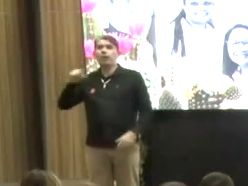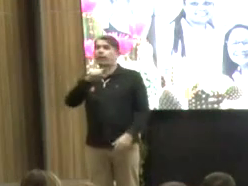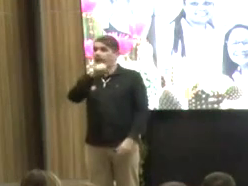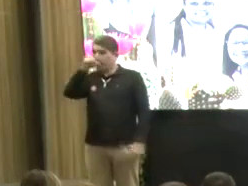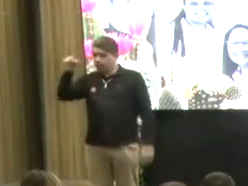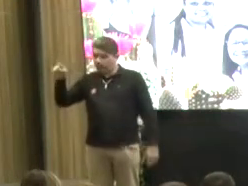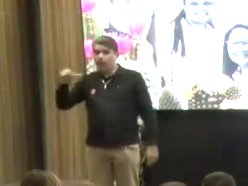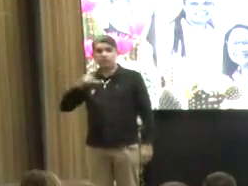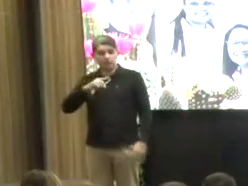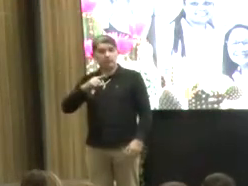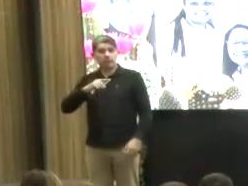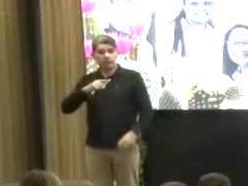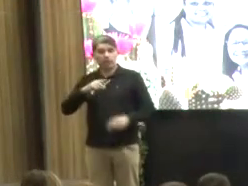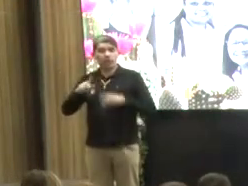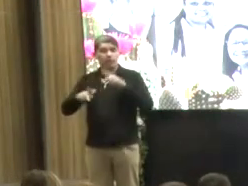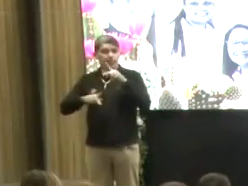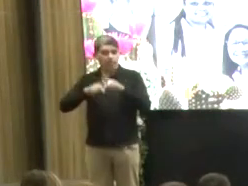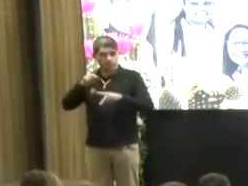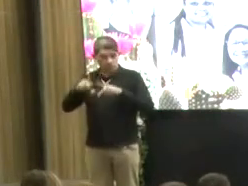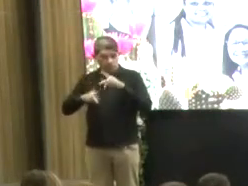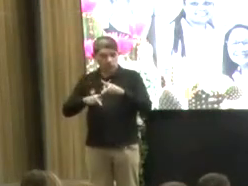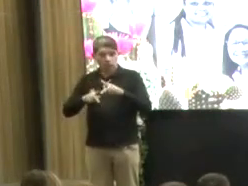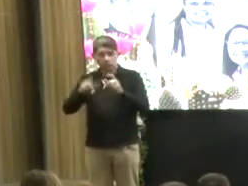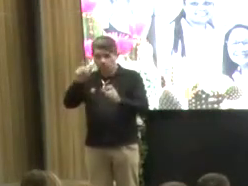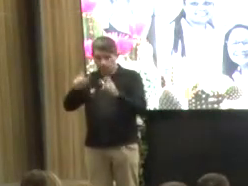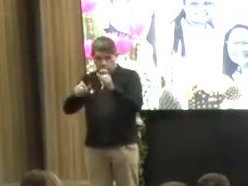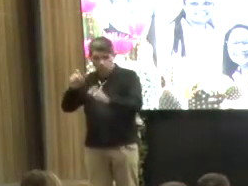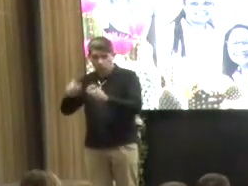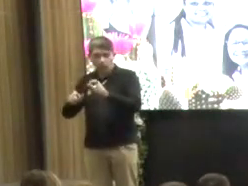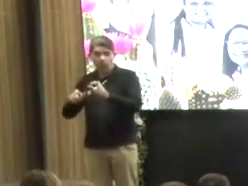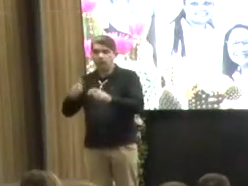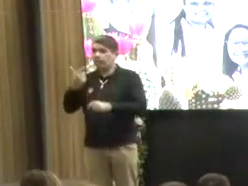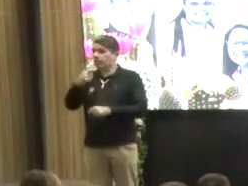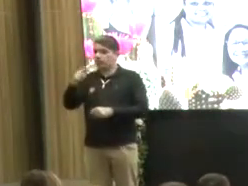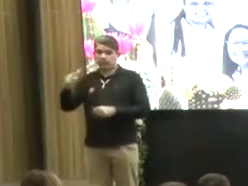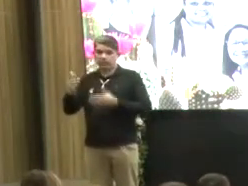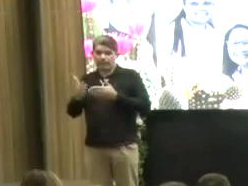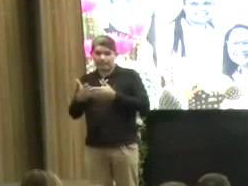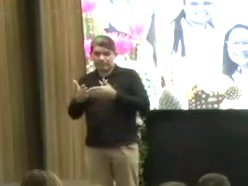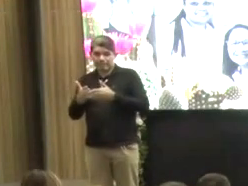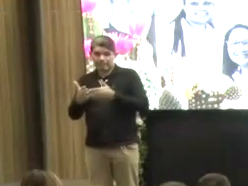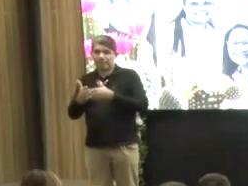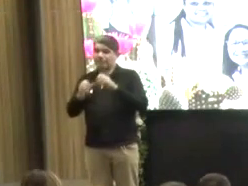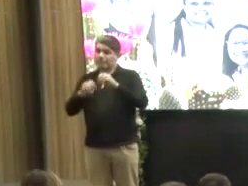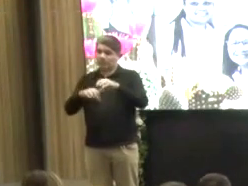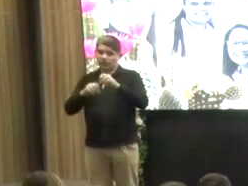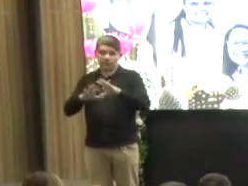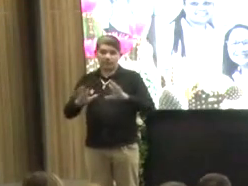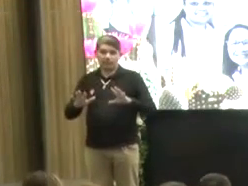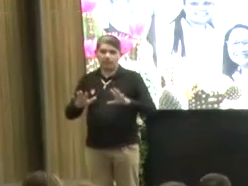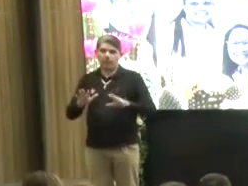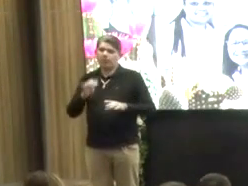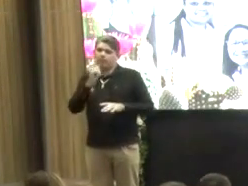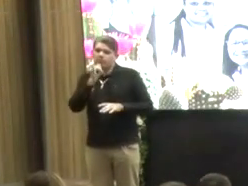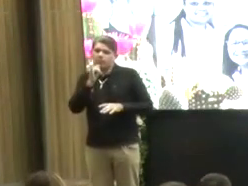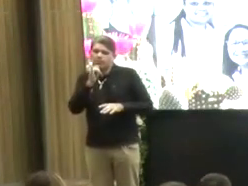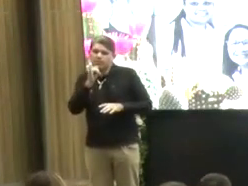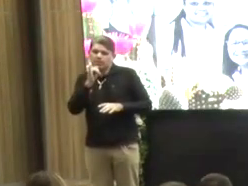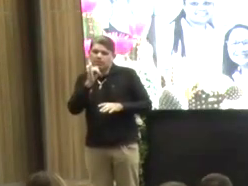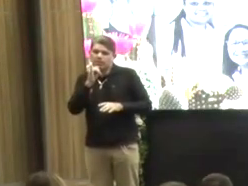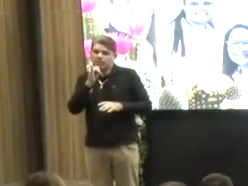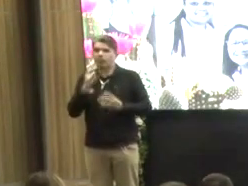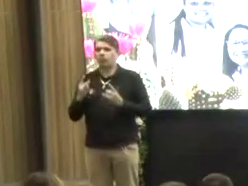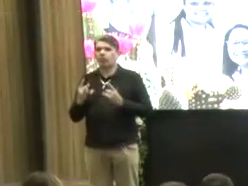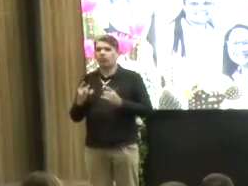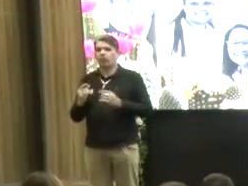tiveram acesso à educação, ela é o porteiro do prédio que você mora, é aquele moço